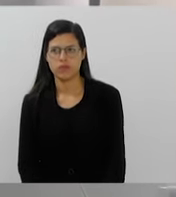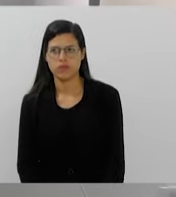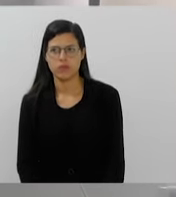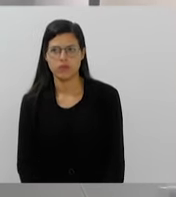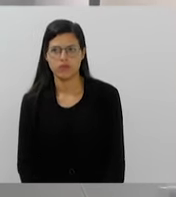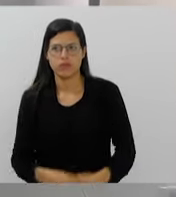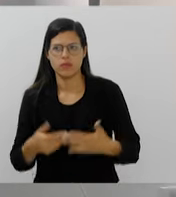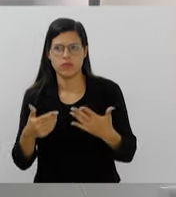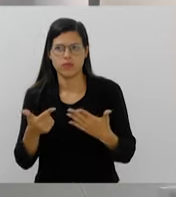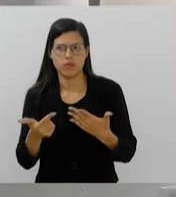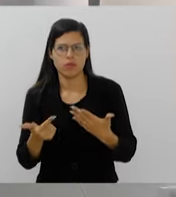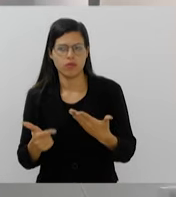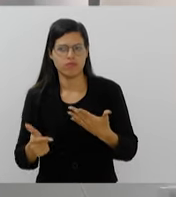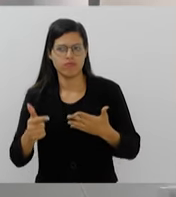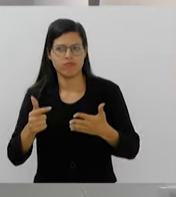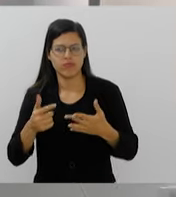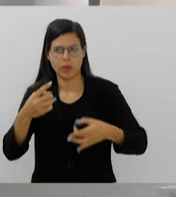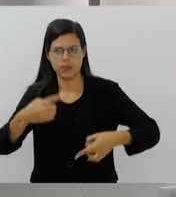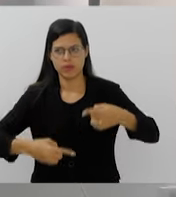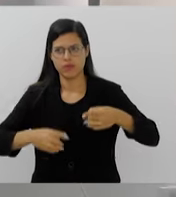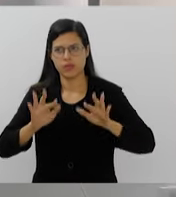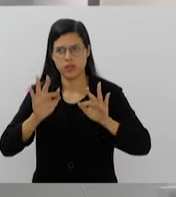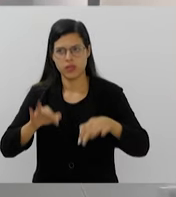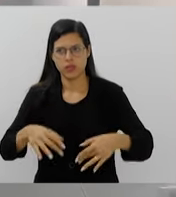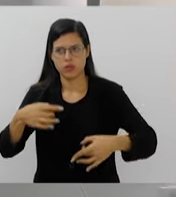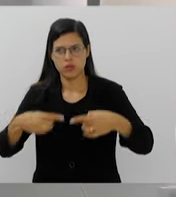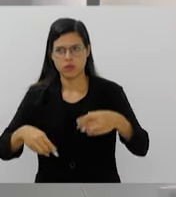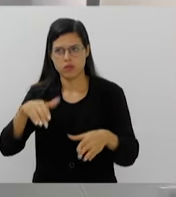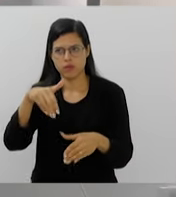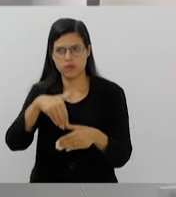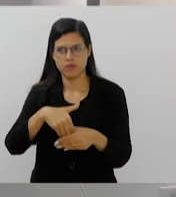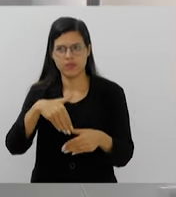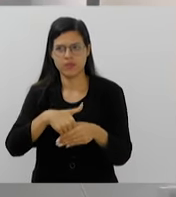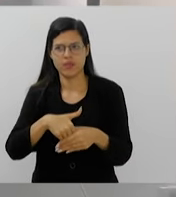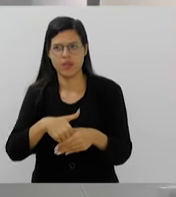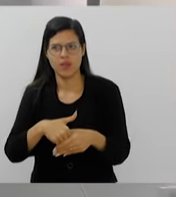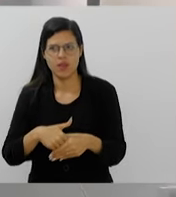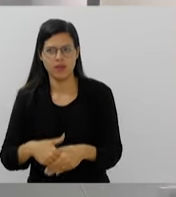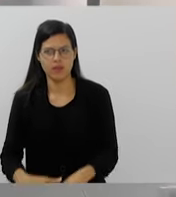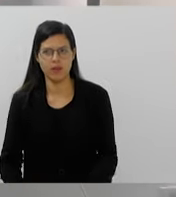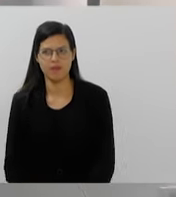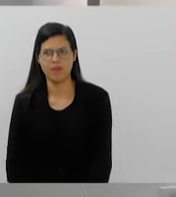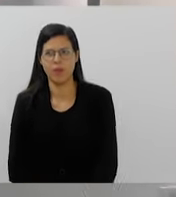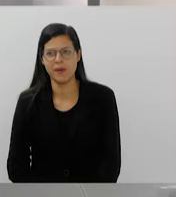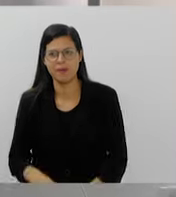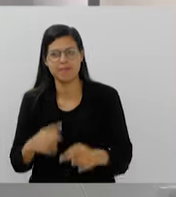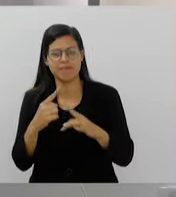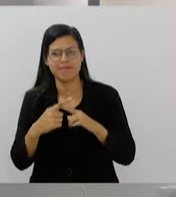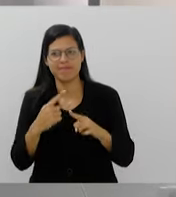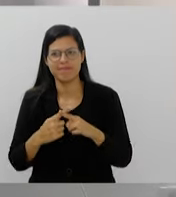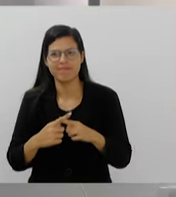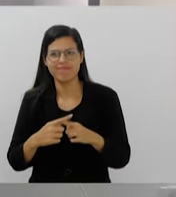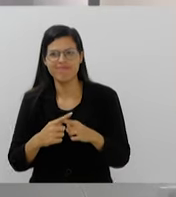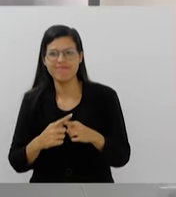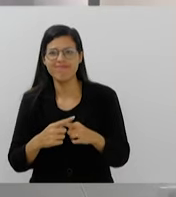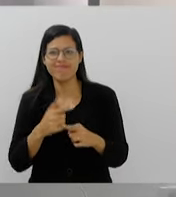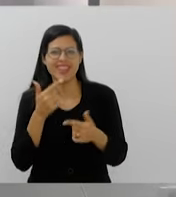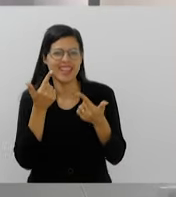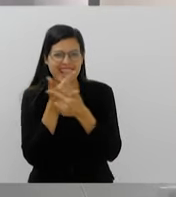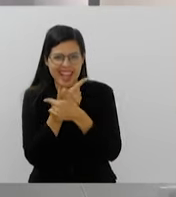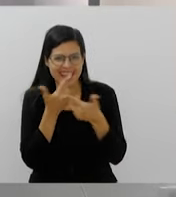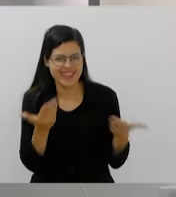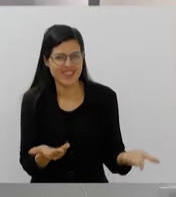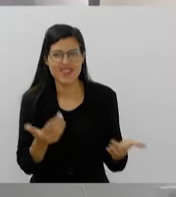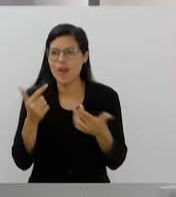Não havendo quem queira discutir, encerrada a discussão, em votação. O que é que o Vasco Serense está rindo? Estou rindo do deputado Luiz Paulo.